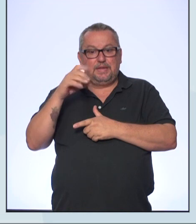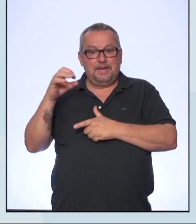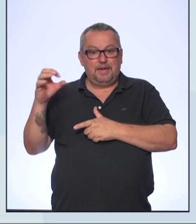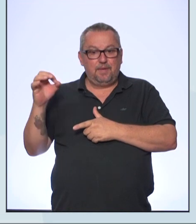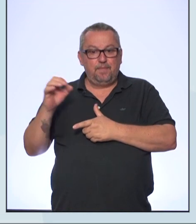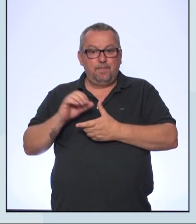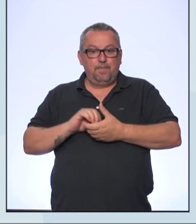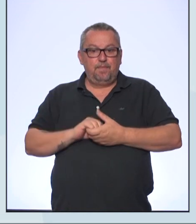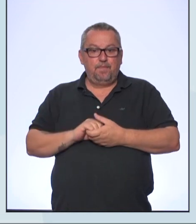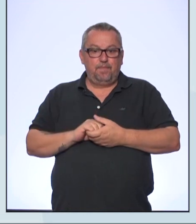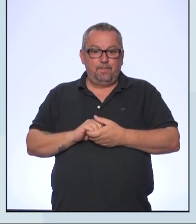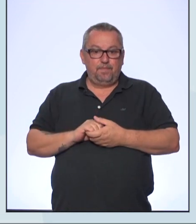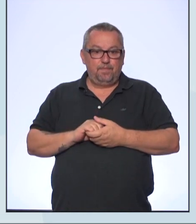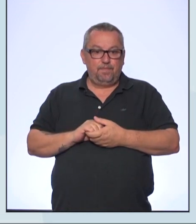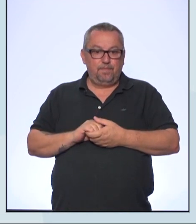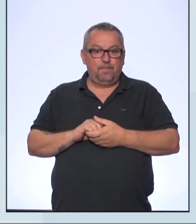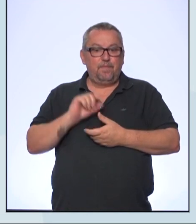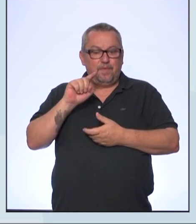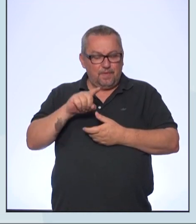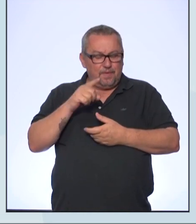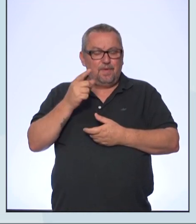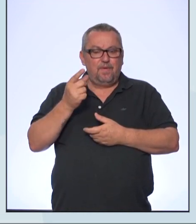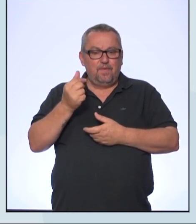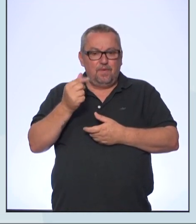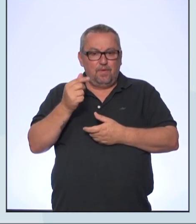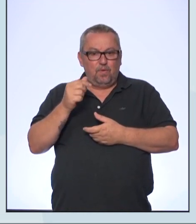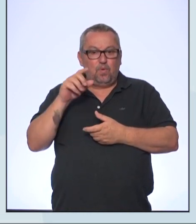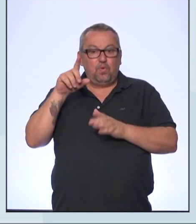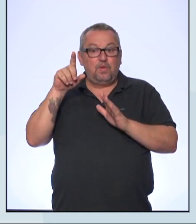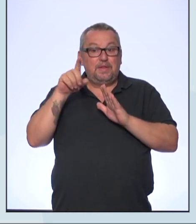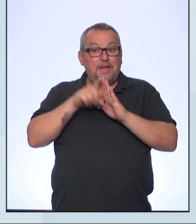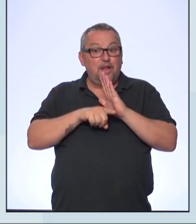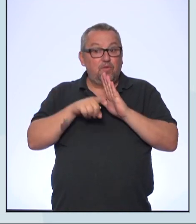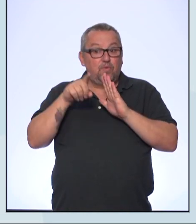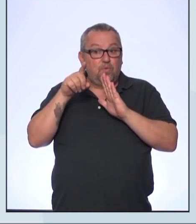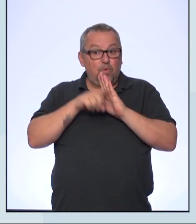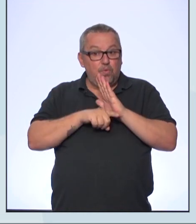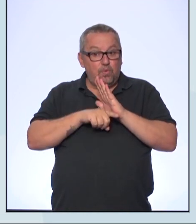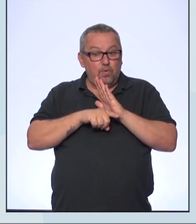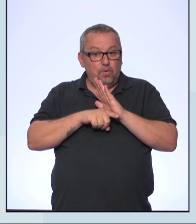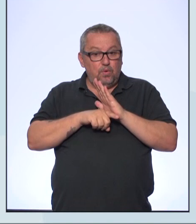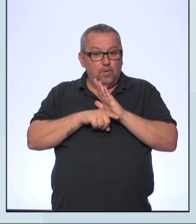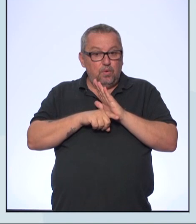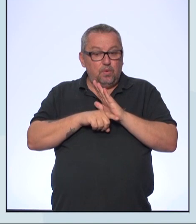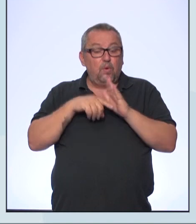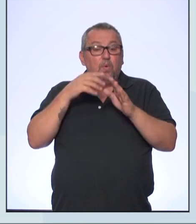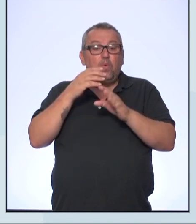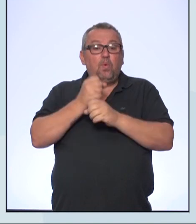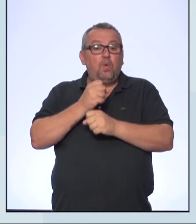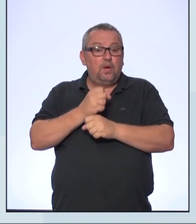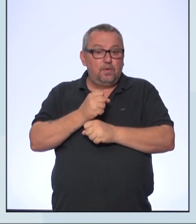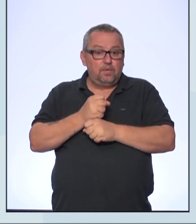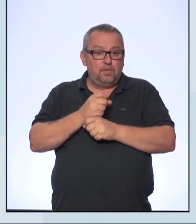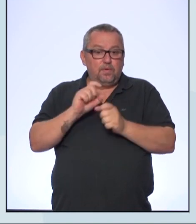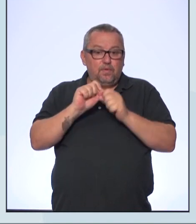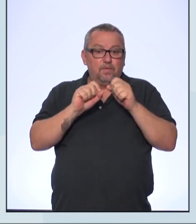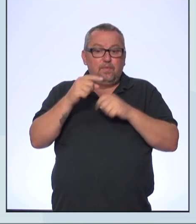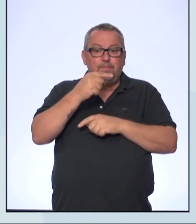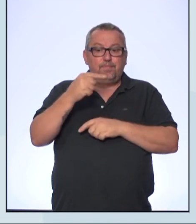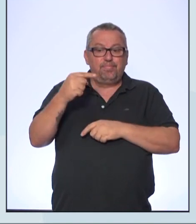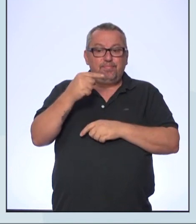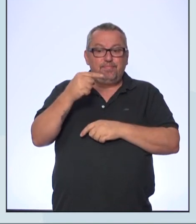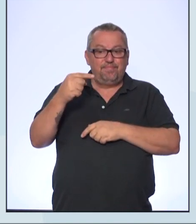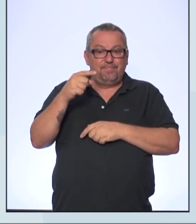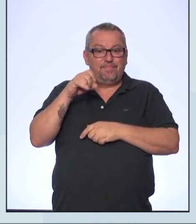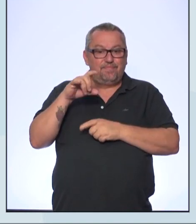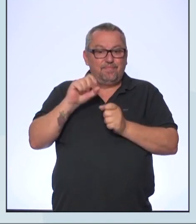100, 490. Esse é o valor do desconto. Por quanto sai essa TV? Faça a subtração. Isso vocês